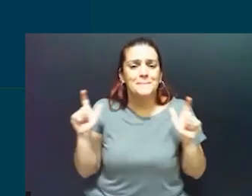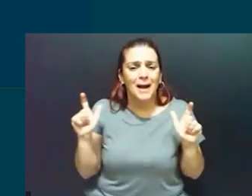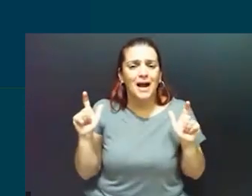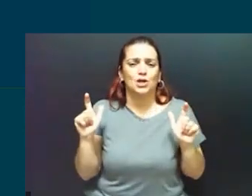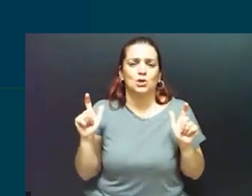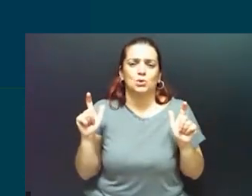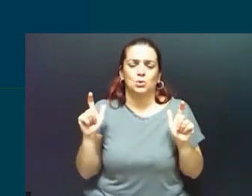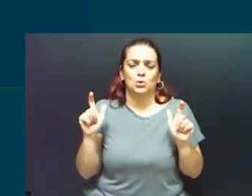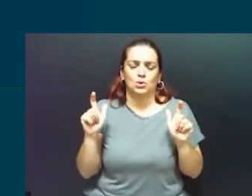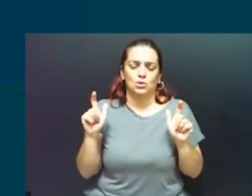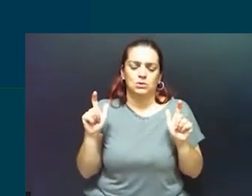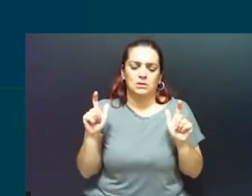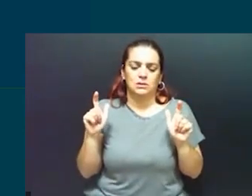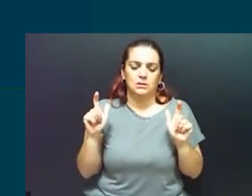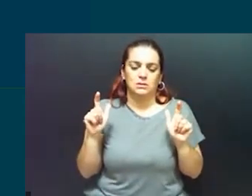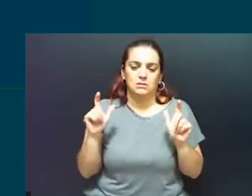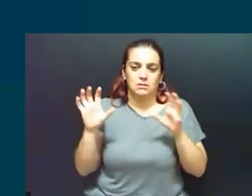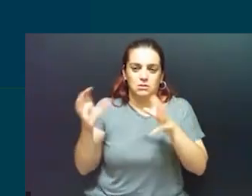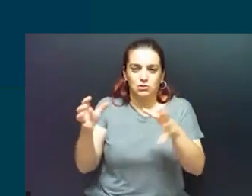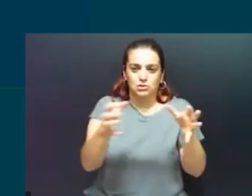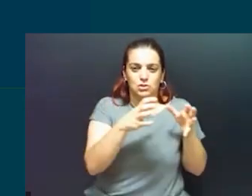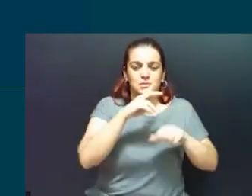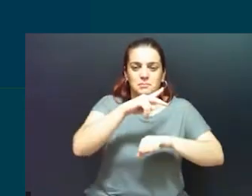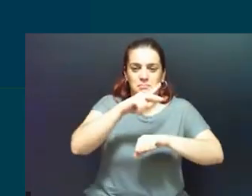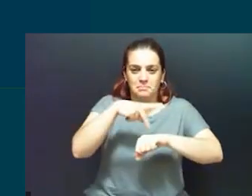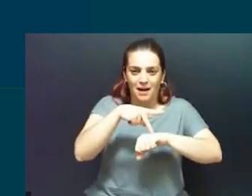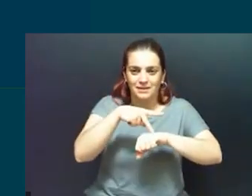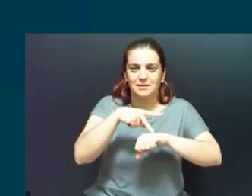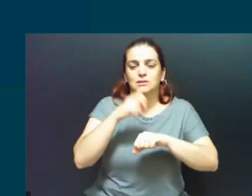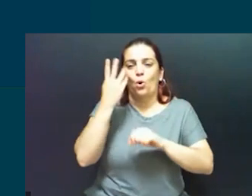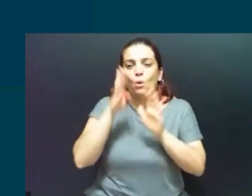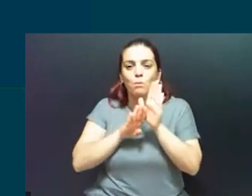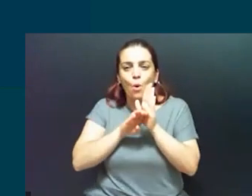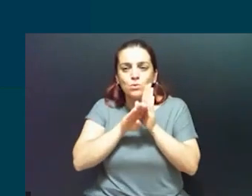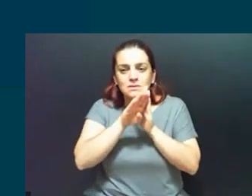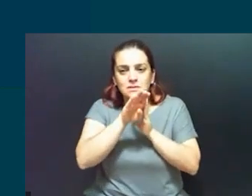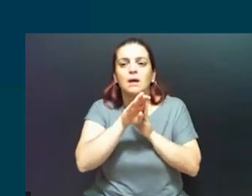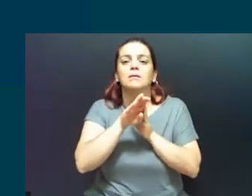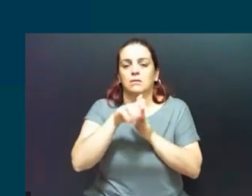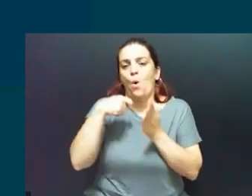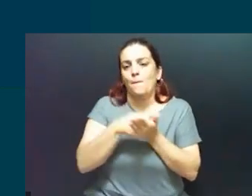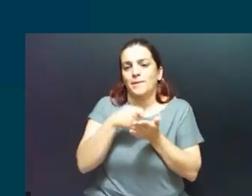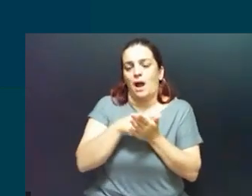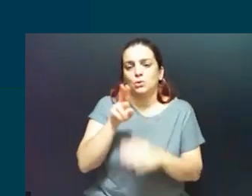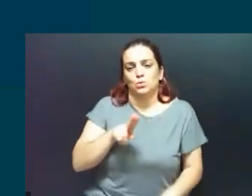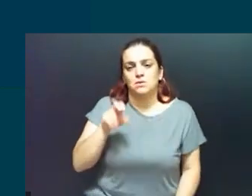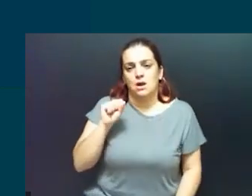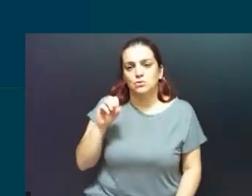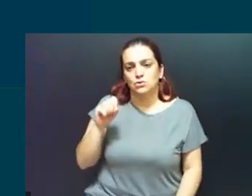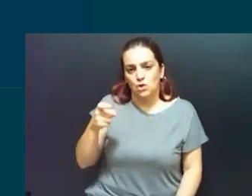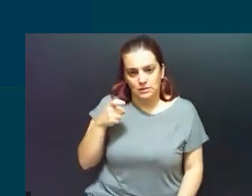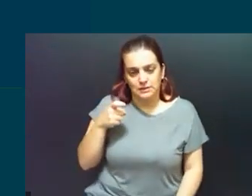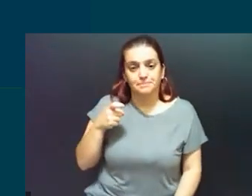fazem trabalhos com outros países ou estão na Bolsa são obrigados a usar SOX, por exemplo. E, por